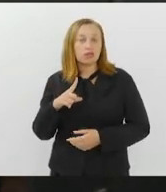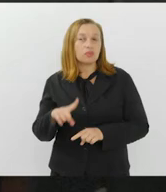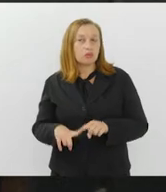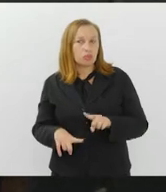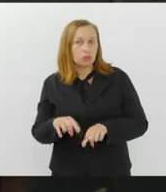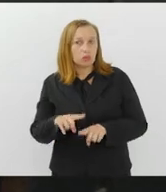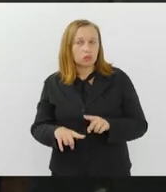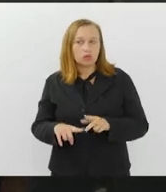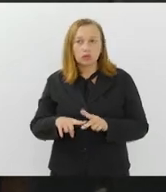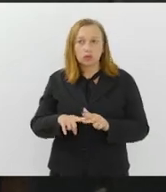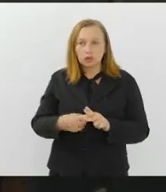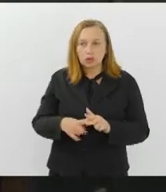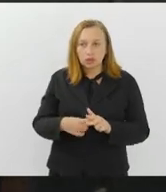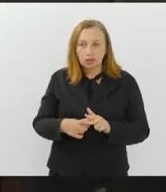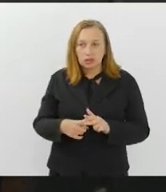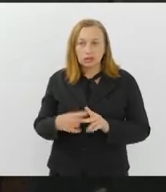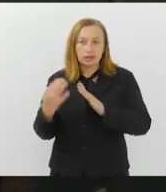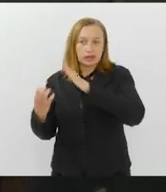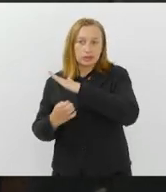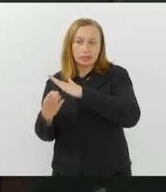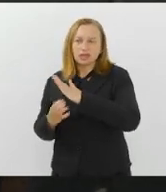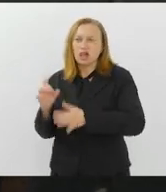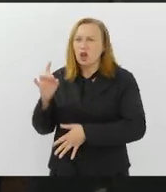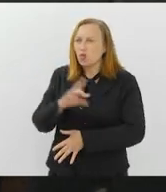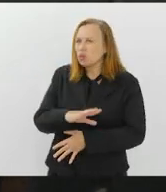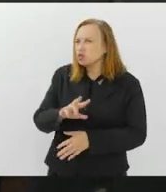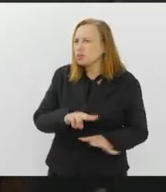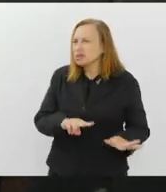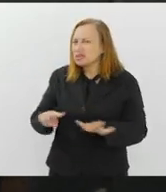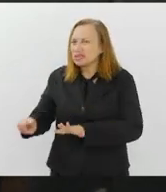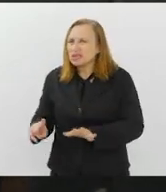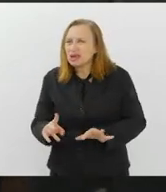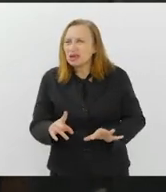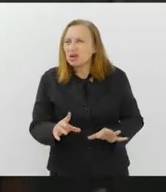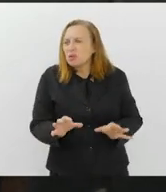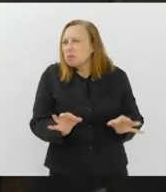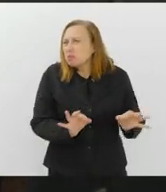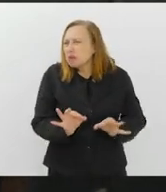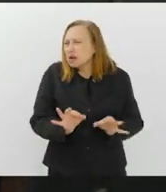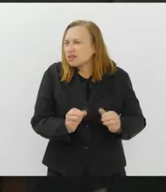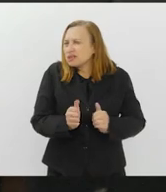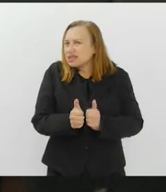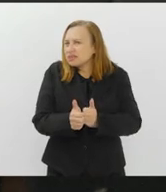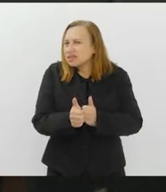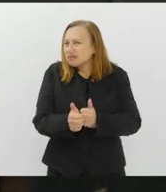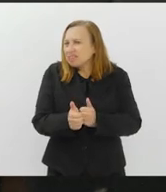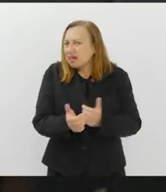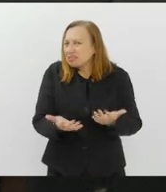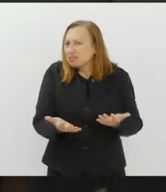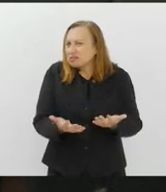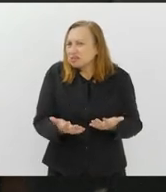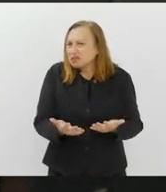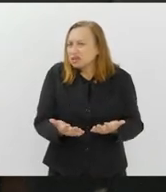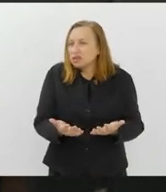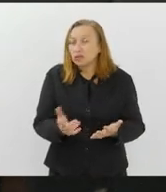foi regulado pela agência na última semana relacionado a um plano segmentado ou algo nesse sentido. A agência não fez qualquer tipo de